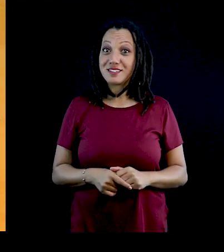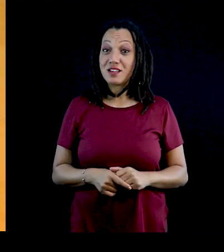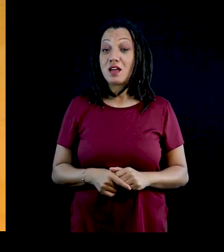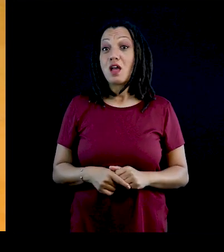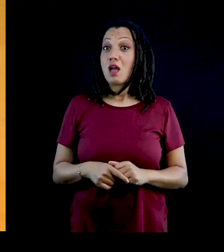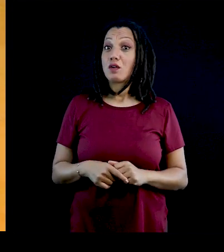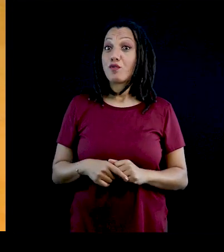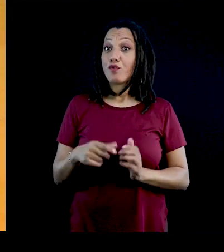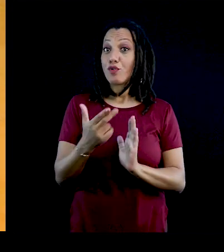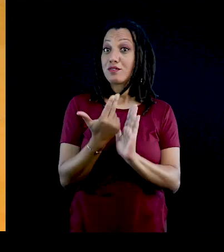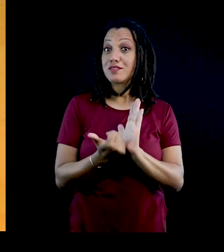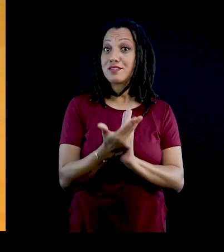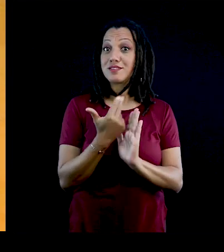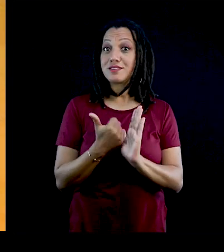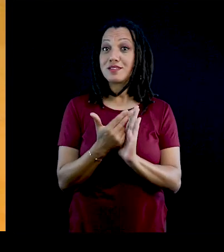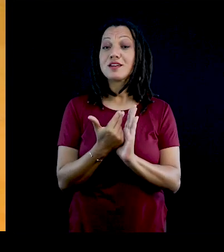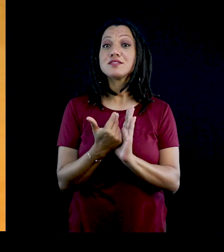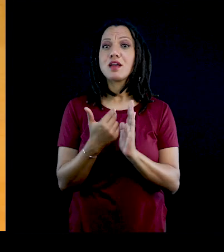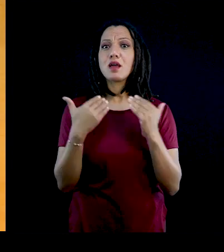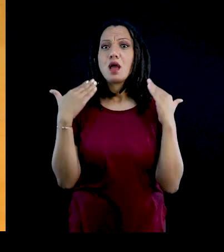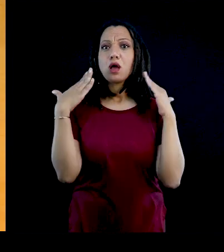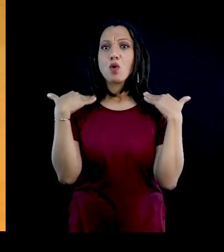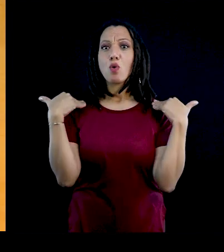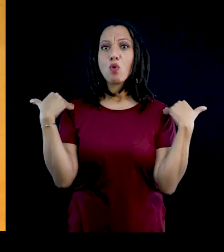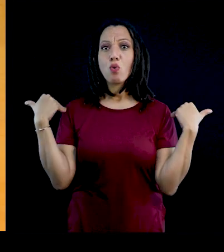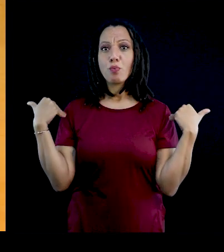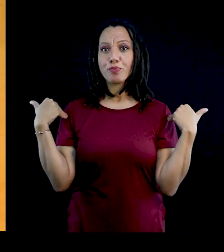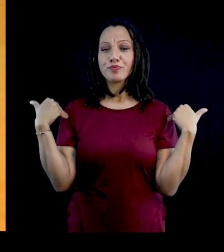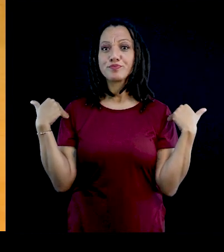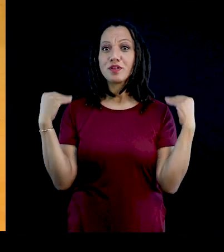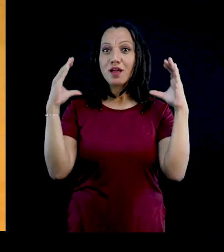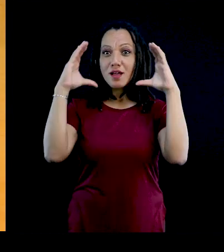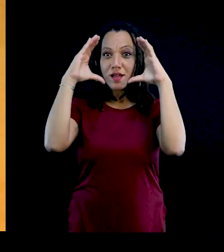ombros, vou criar a cabeça do meu personagem.